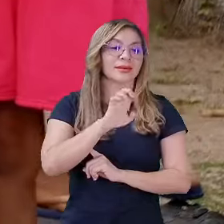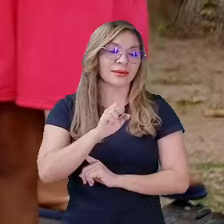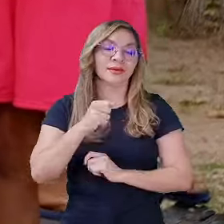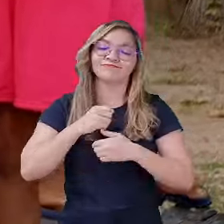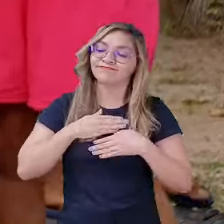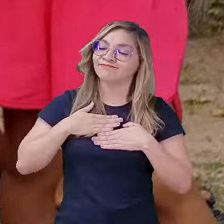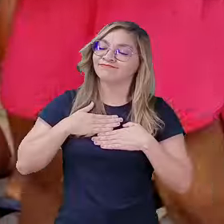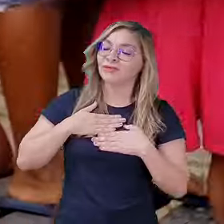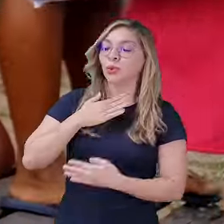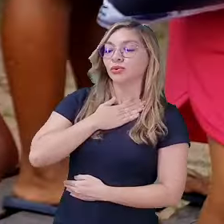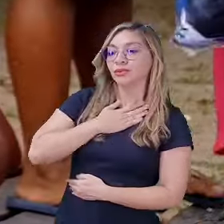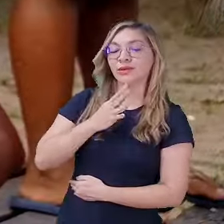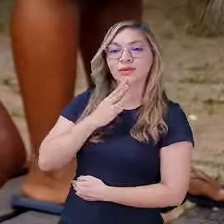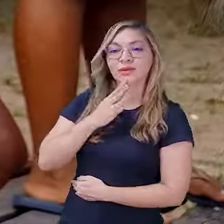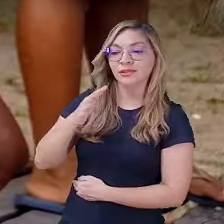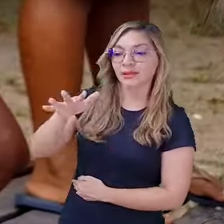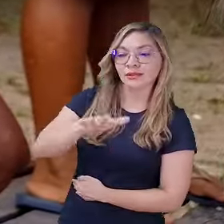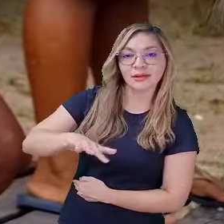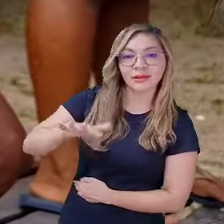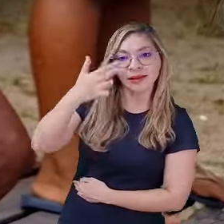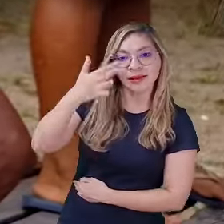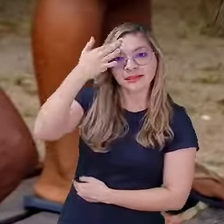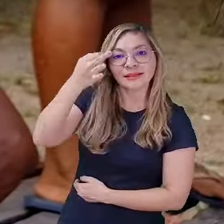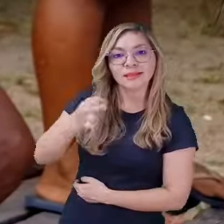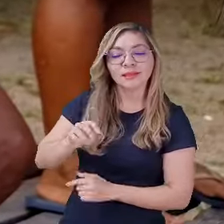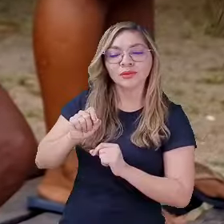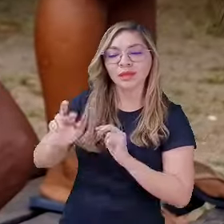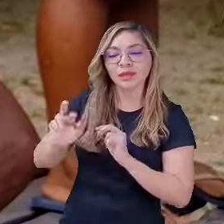essa comunidade. Eu tenho certeza que vai ser uma